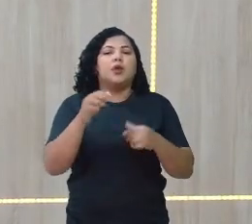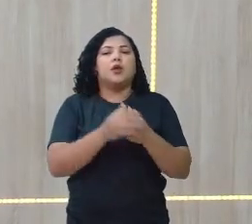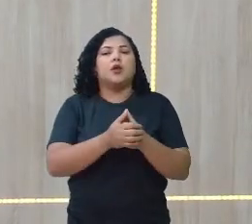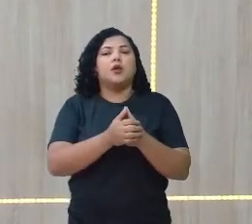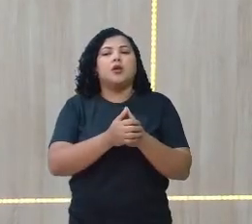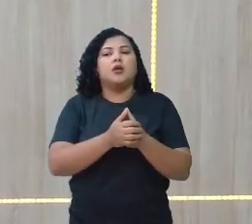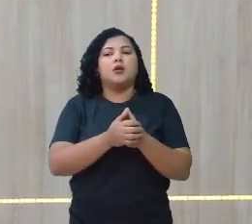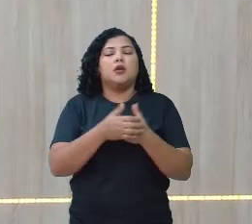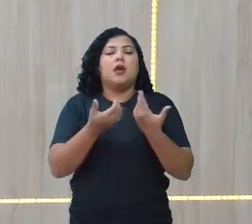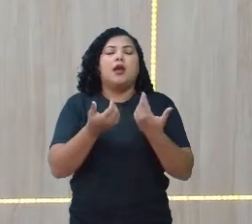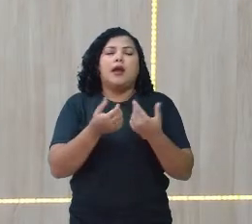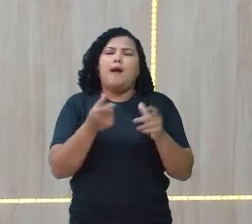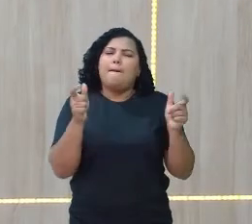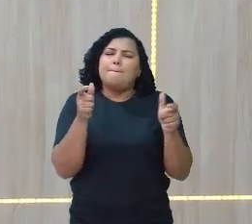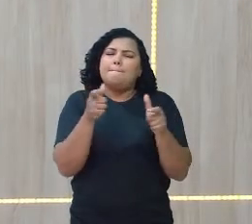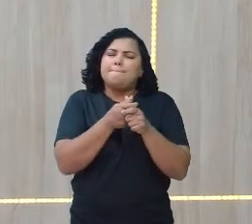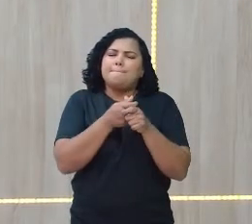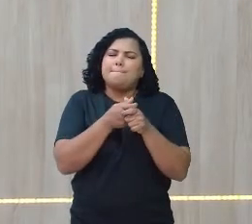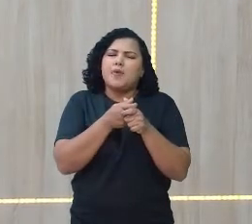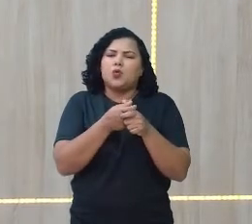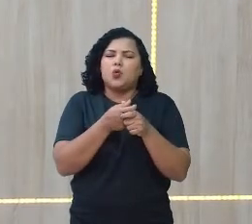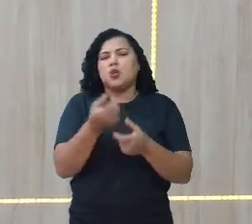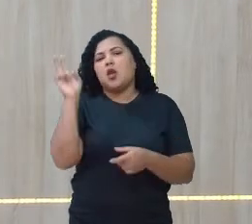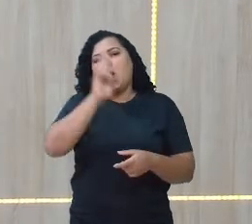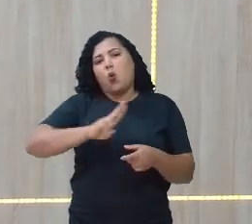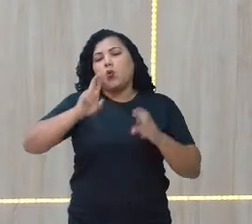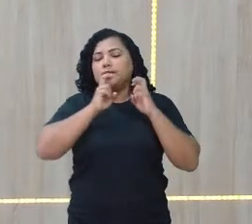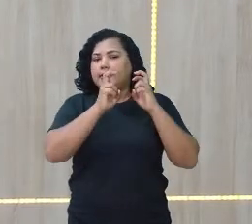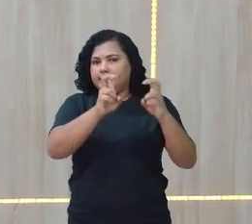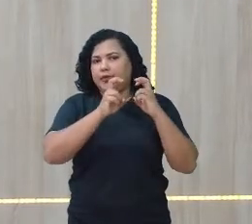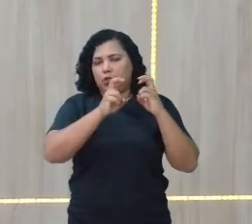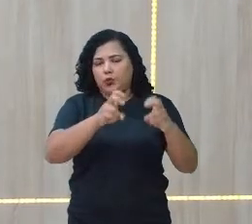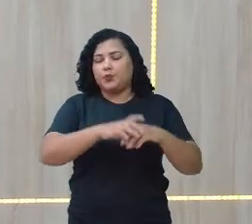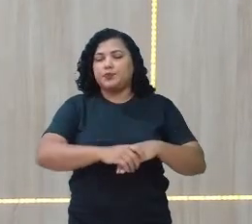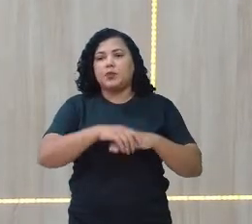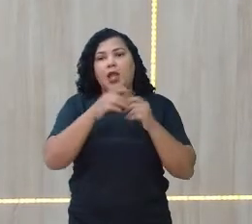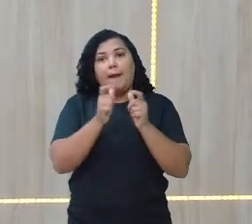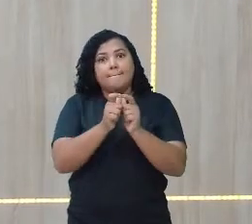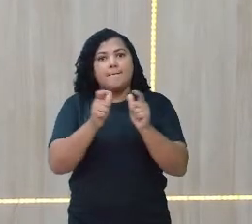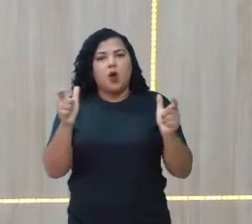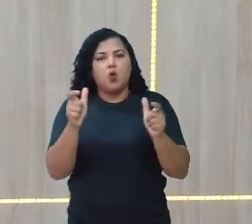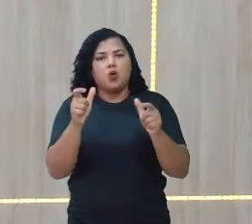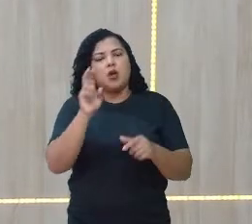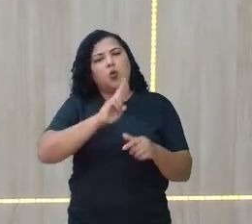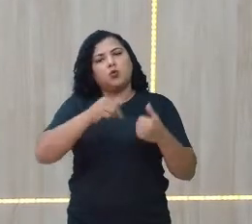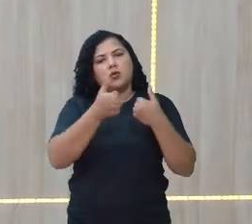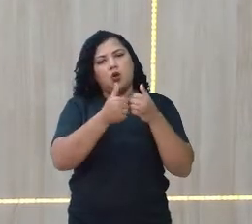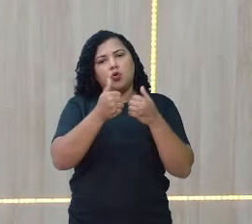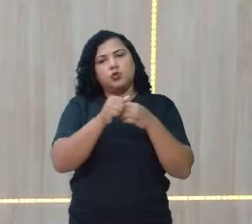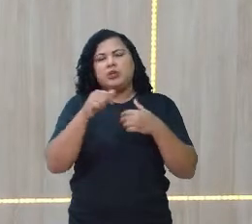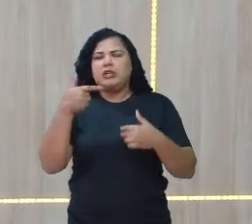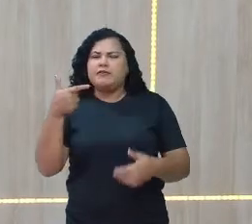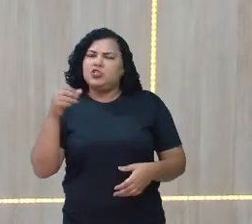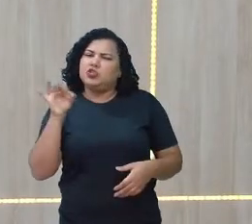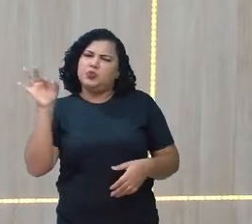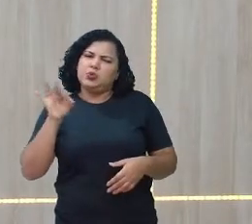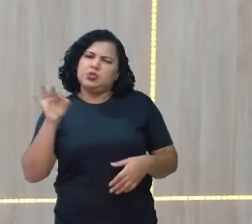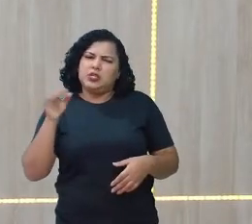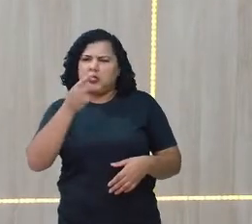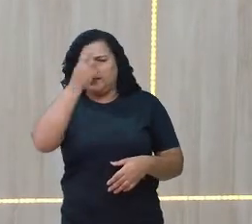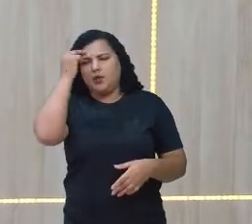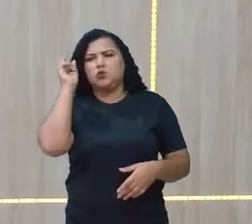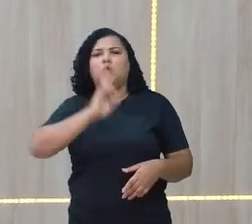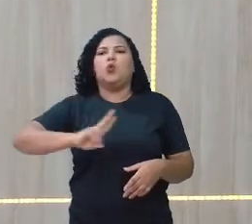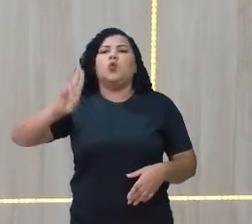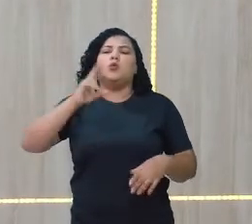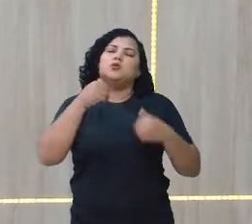o trem, né, no caso a gente fala do metrô do Recife, e uma parcela grande, aí significativa, são cerca de 20% das pessoas